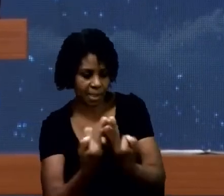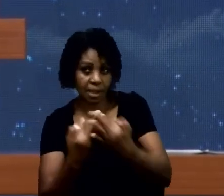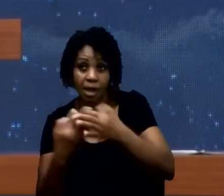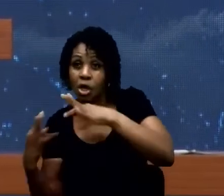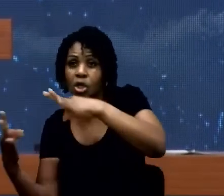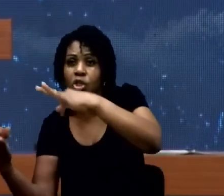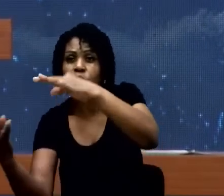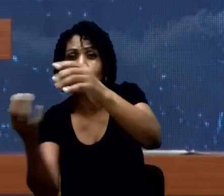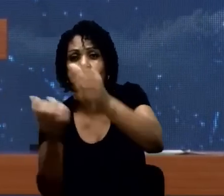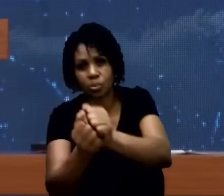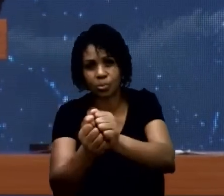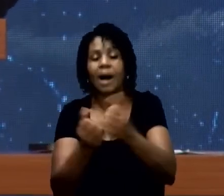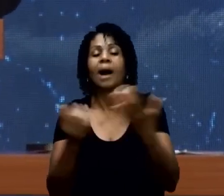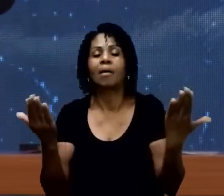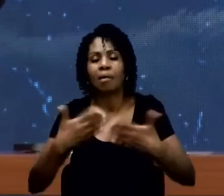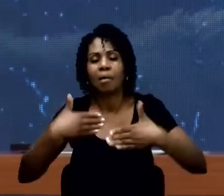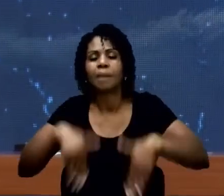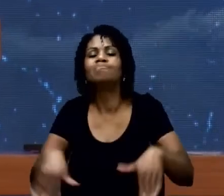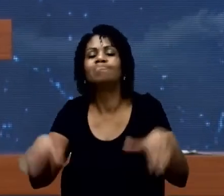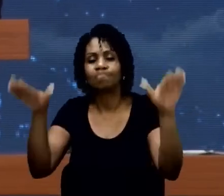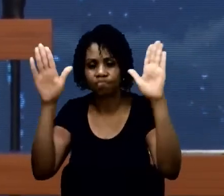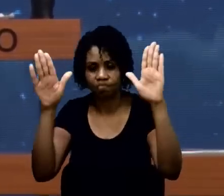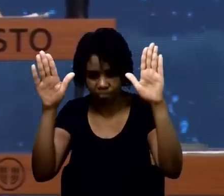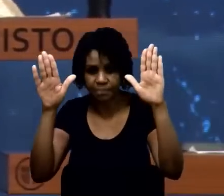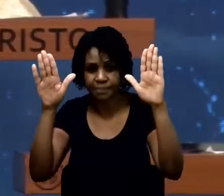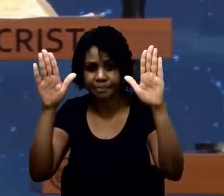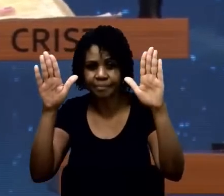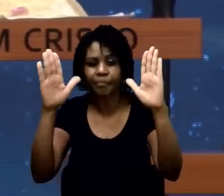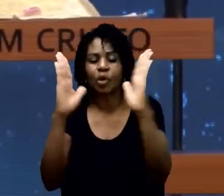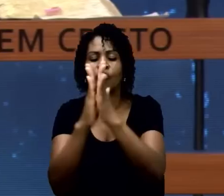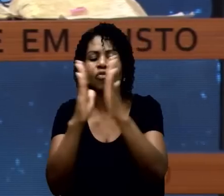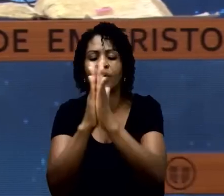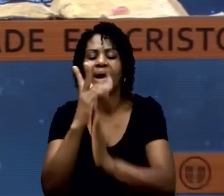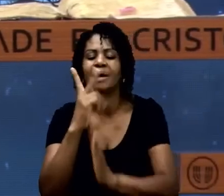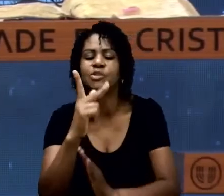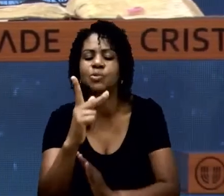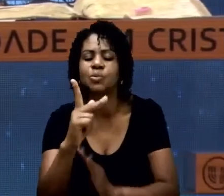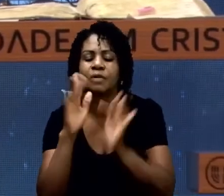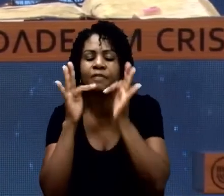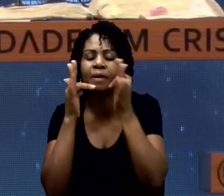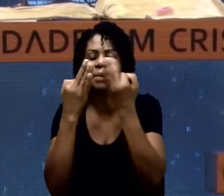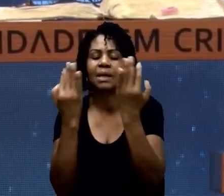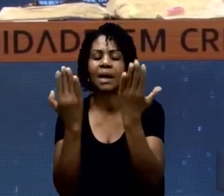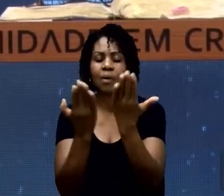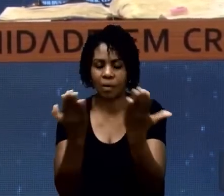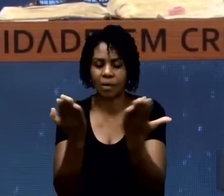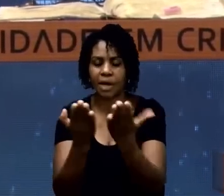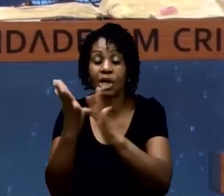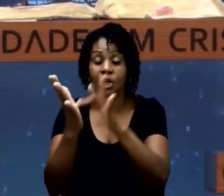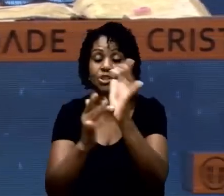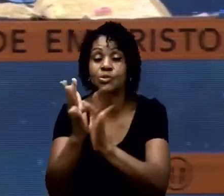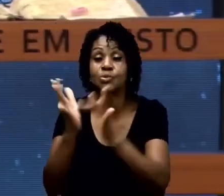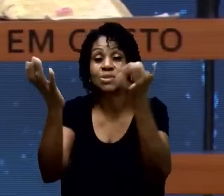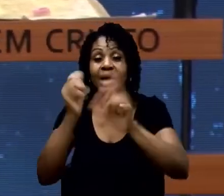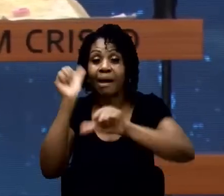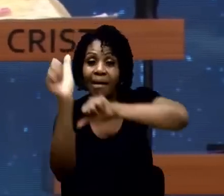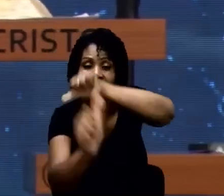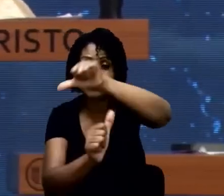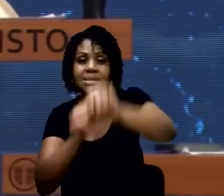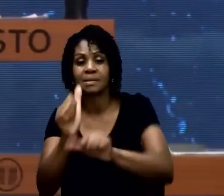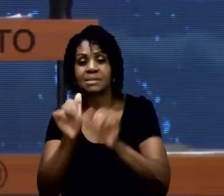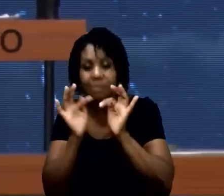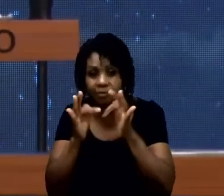Todo mundo aqui. Eu quero que você fique com a sua mão levantada. Eu quero orar por sua família agora. Jesus quer restauração familiar.